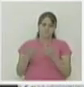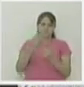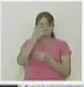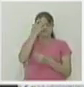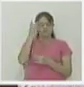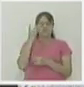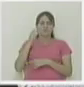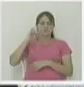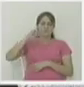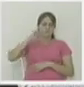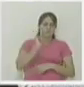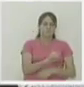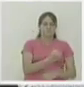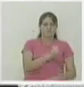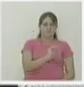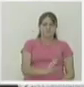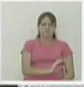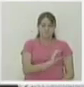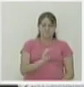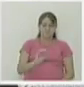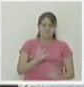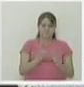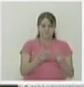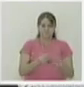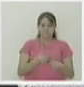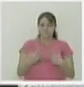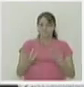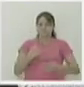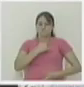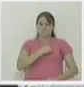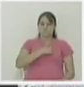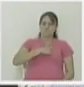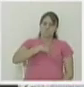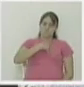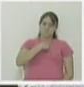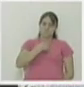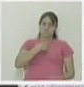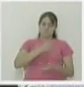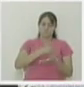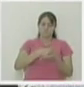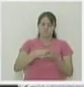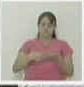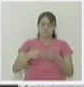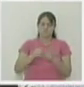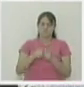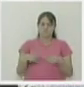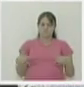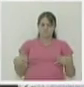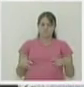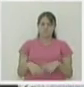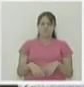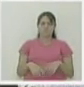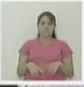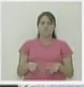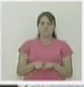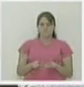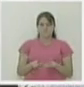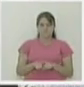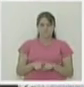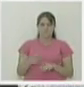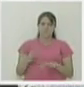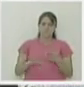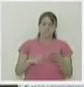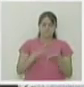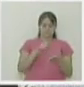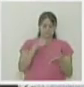com o cristianismo. São João, por exemplo, escreveu o Apocalipse, e provavelmente esta